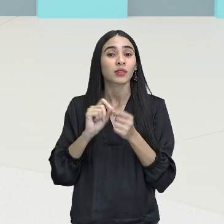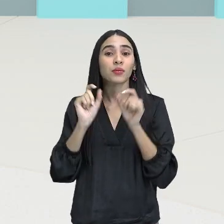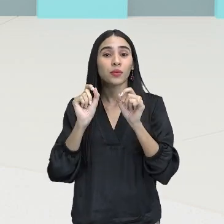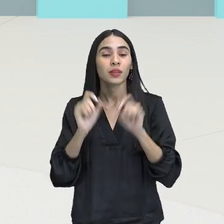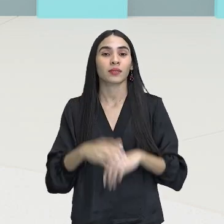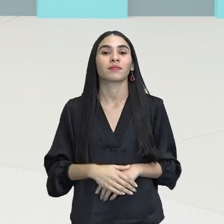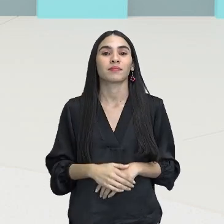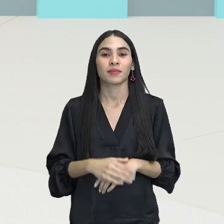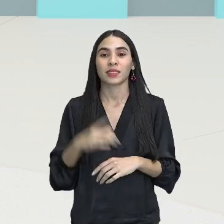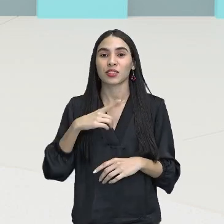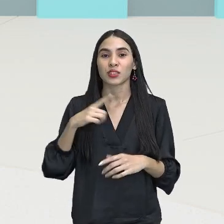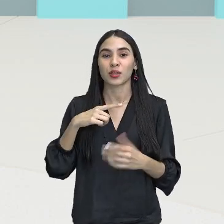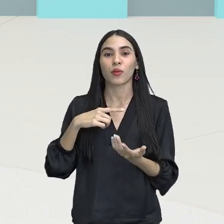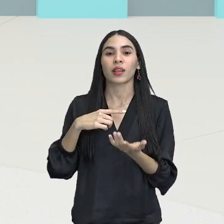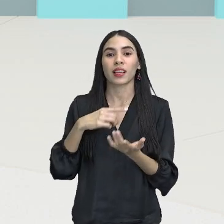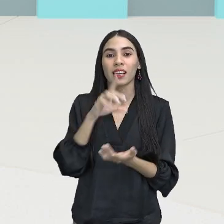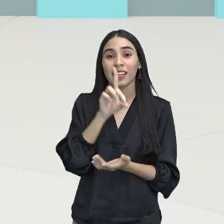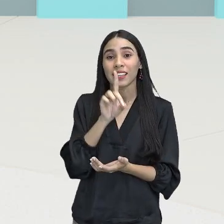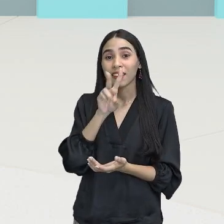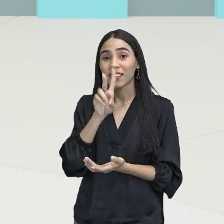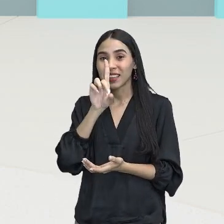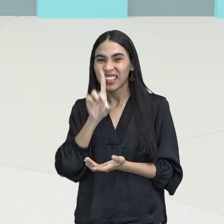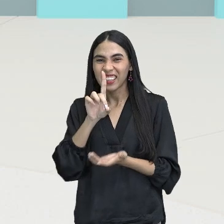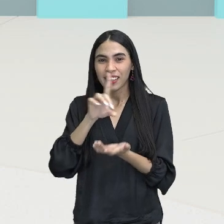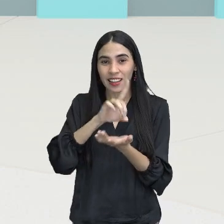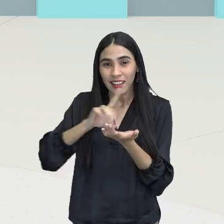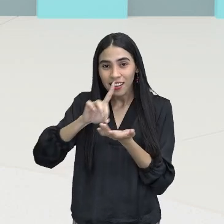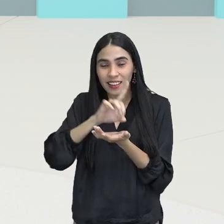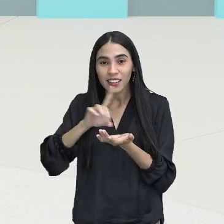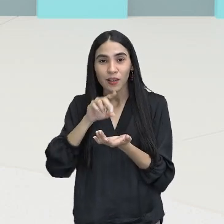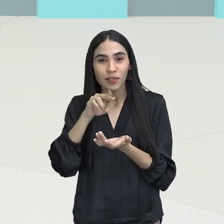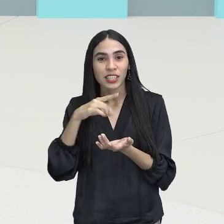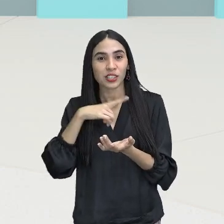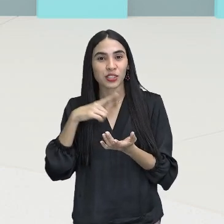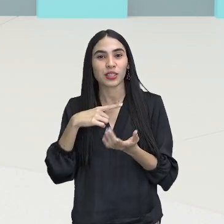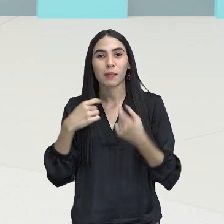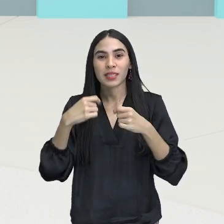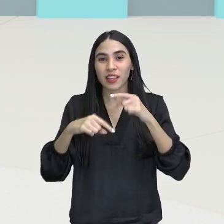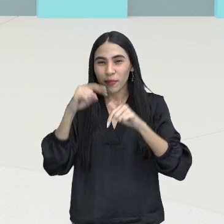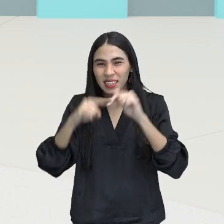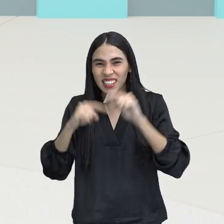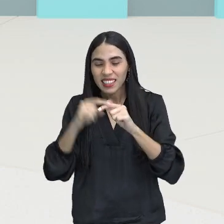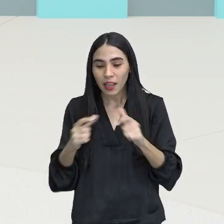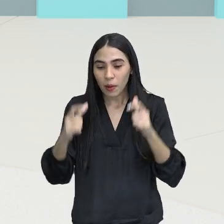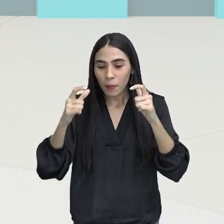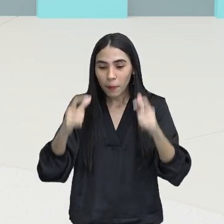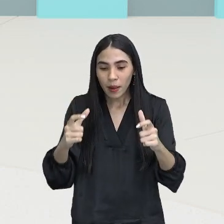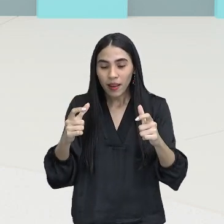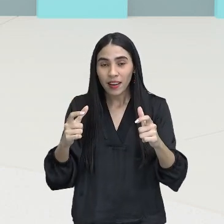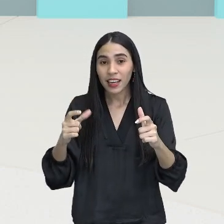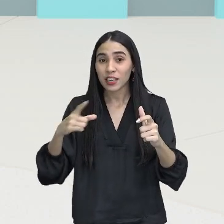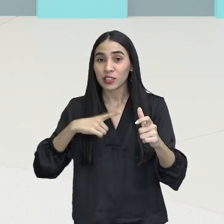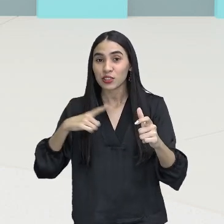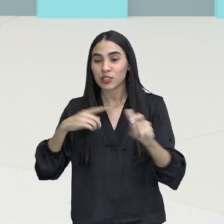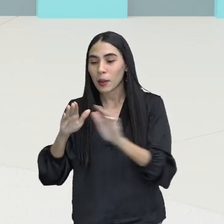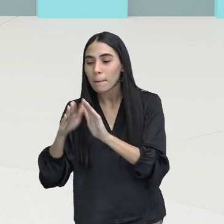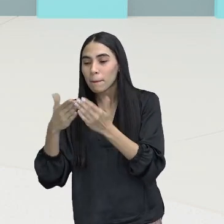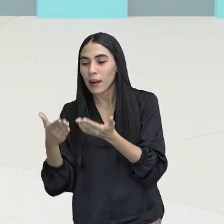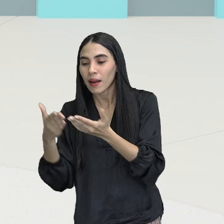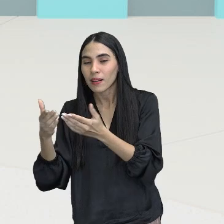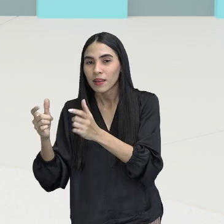o DVD, o DVD que você tinha que ter o aparelho, e aí ia ter que colocar